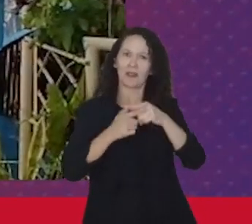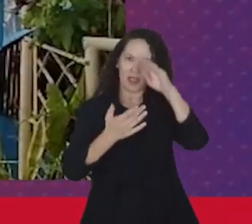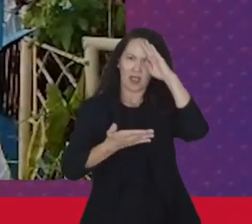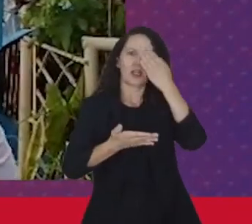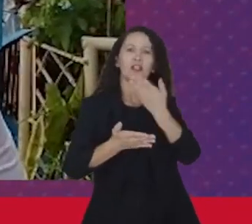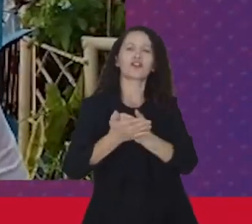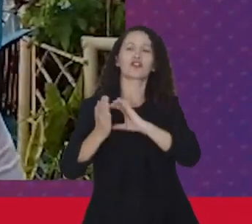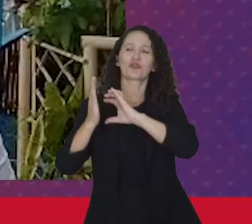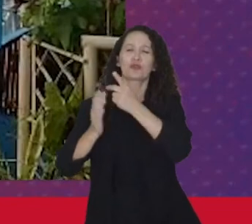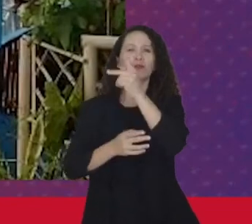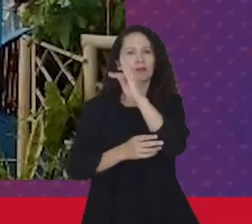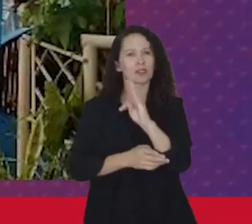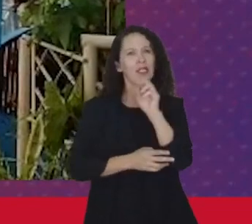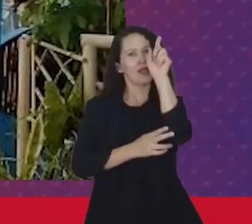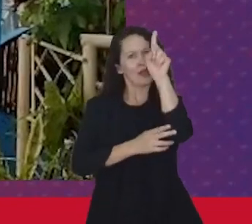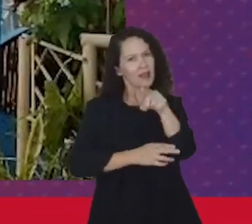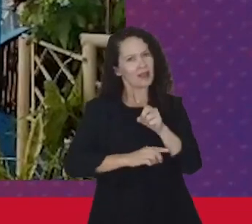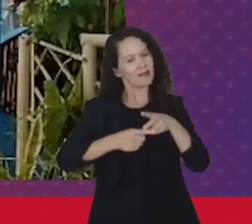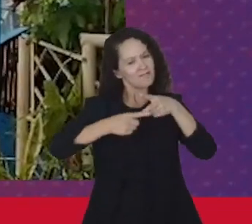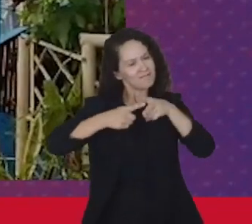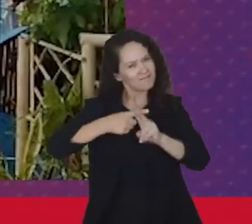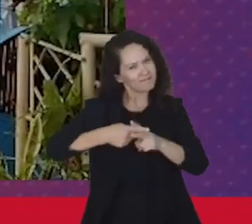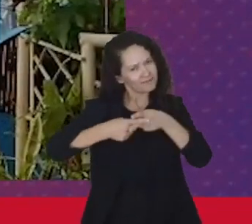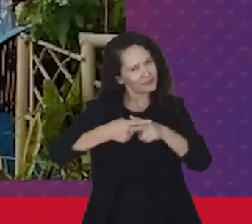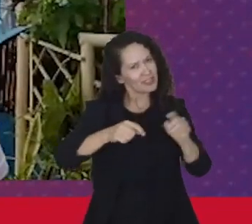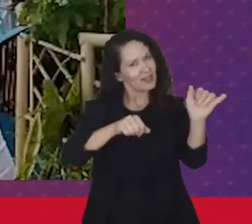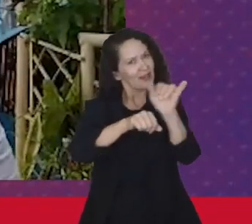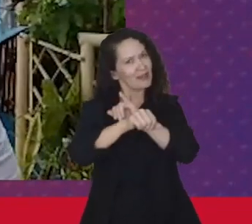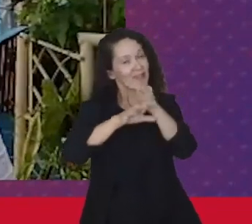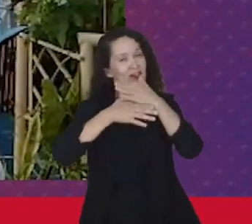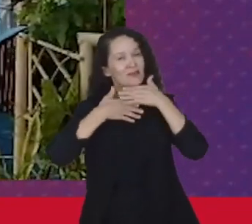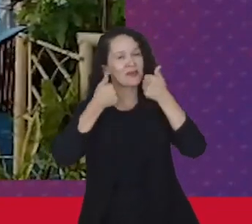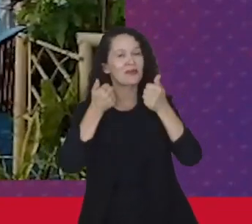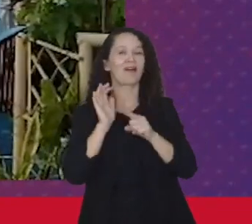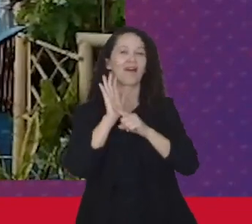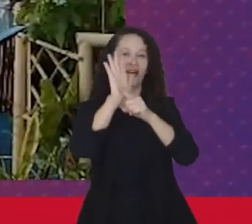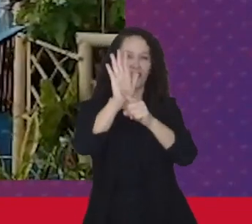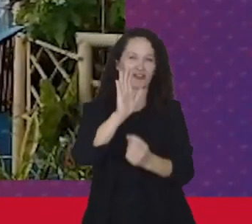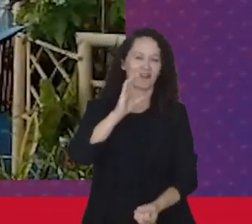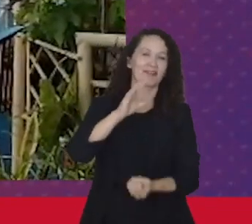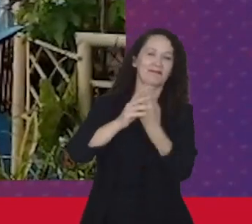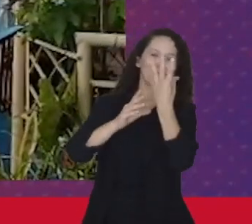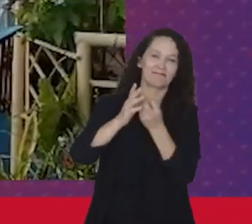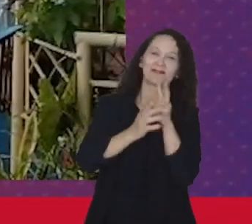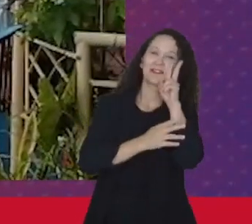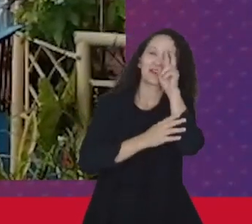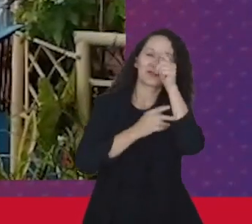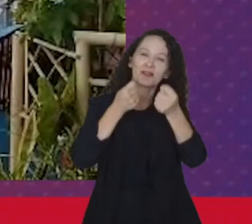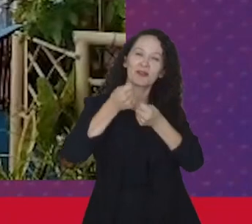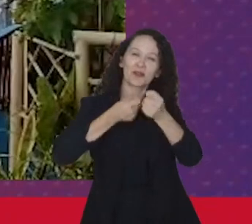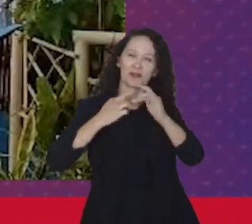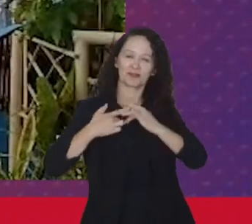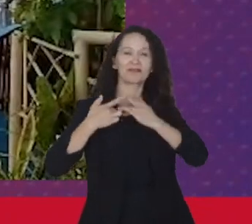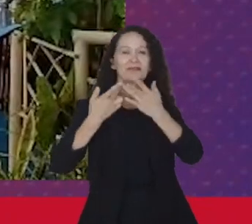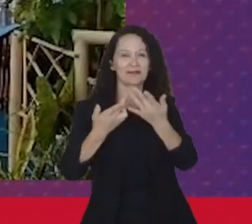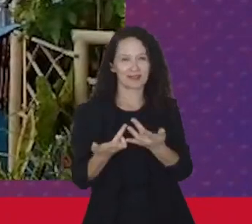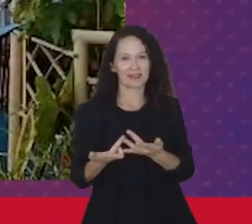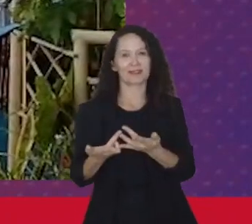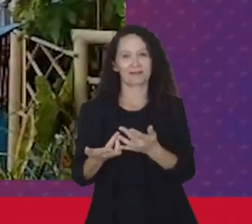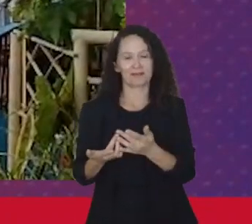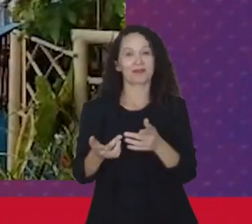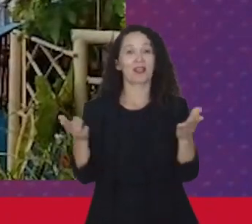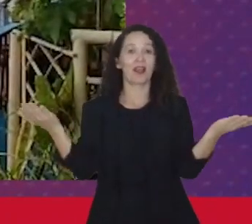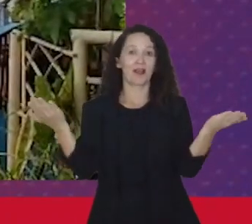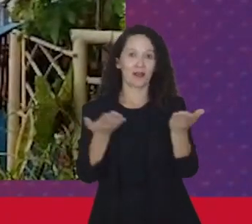acredito que o Partido dos Trabalhadores é a ferramenta que pode somar na construção e no fortalecimento da economia solidária.